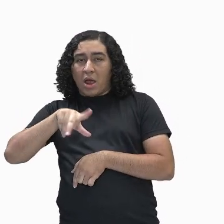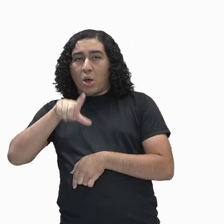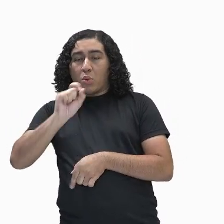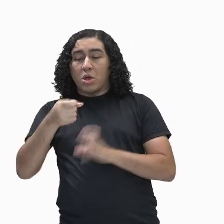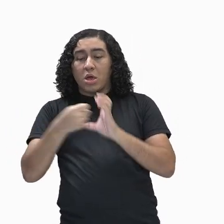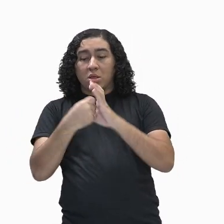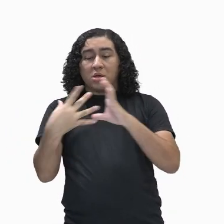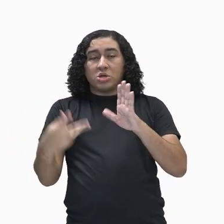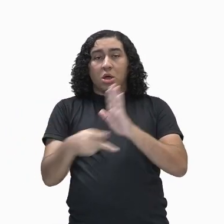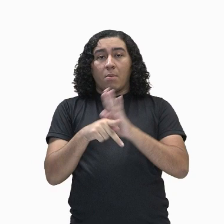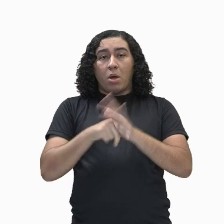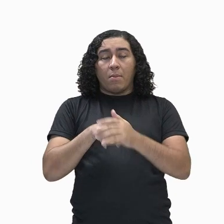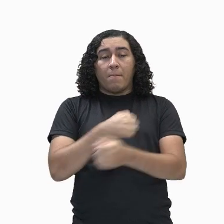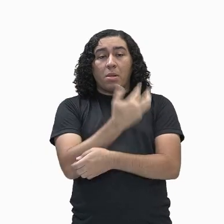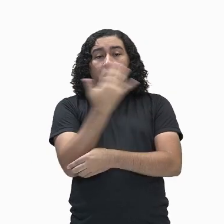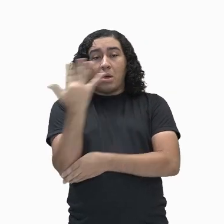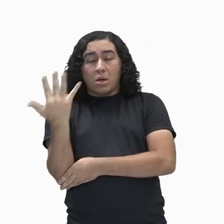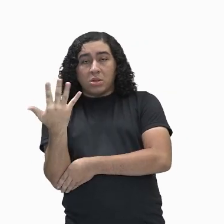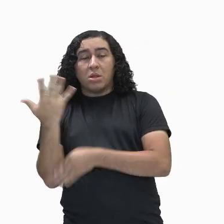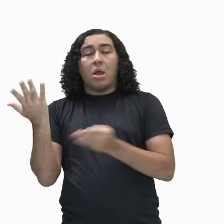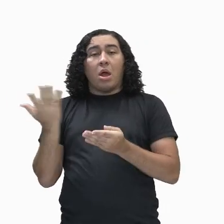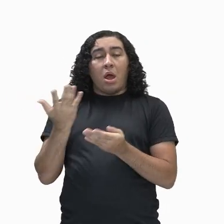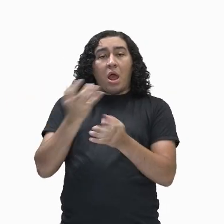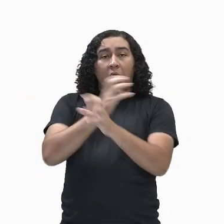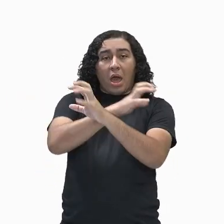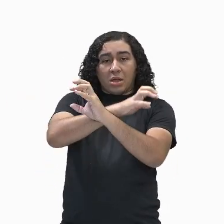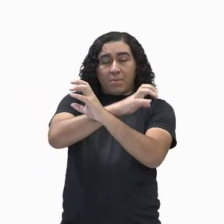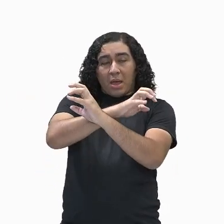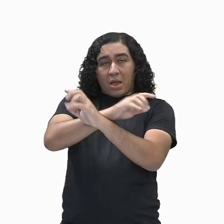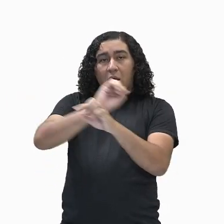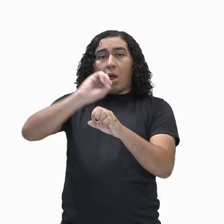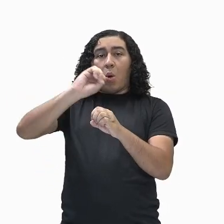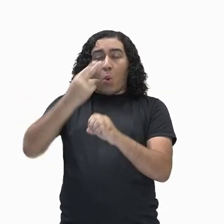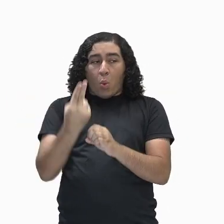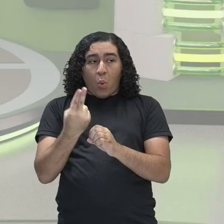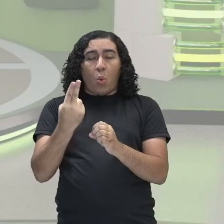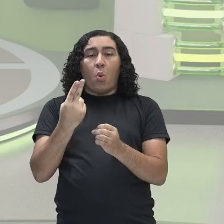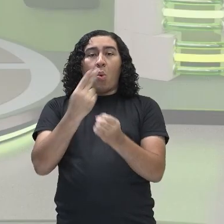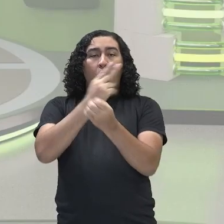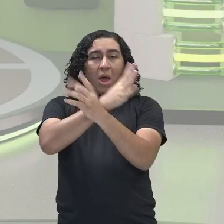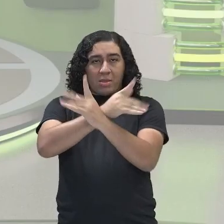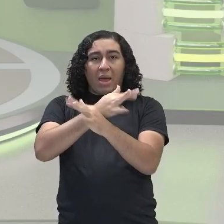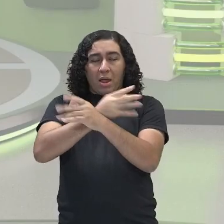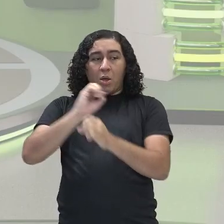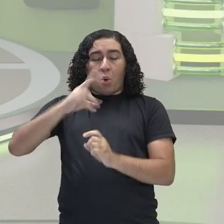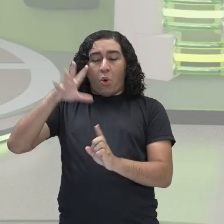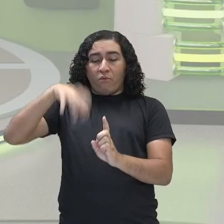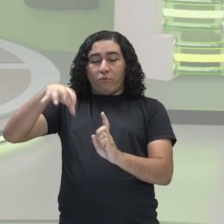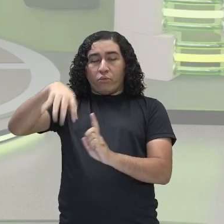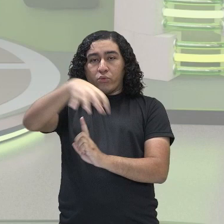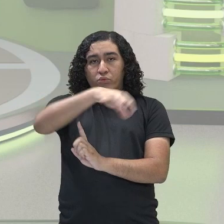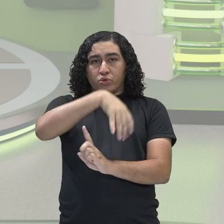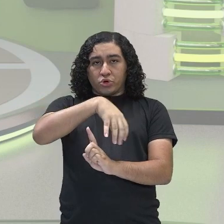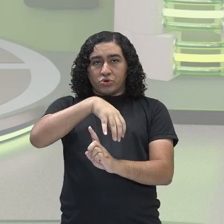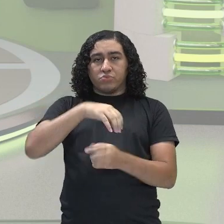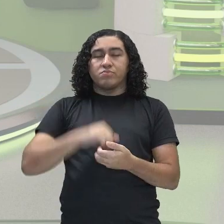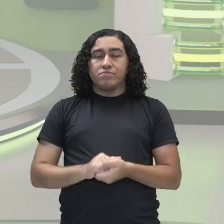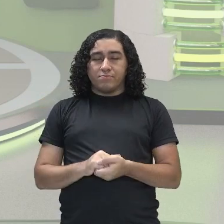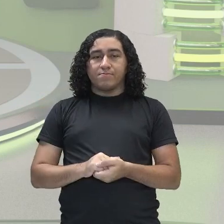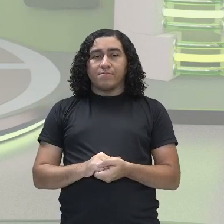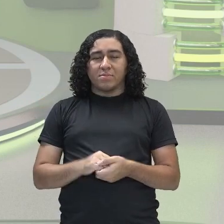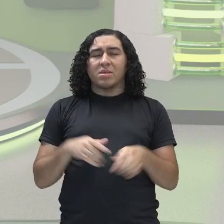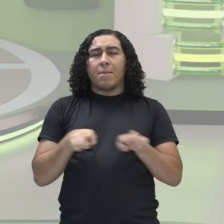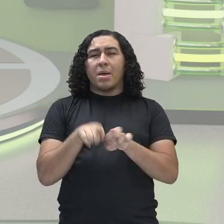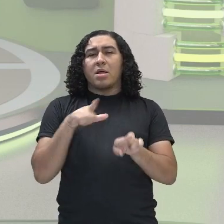dos reinos plantae, animalia ou fungi, né, como nós acabamos de comentar. Então, eles são seres que têm